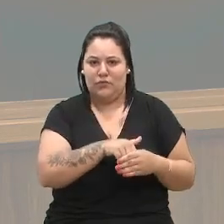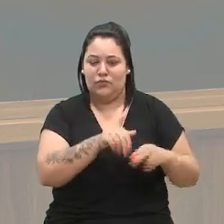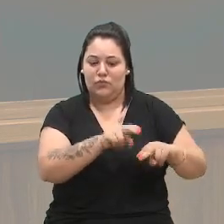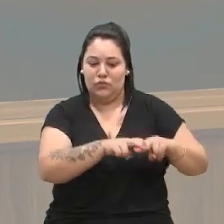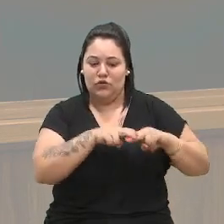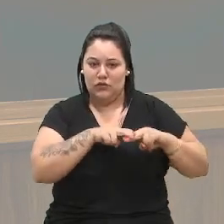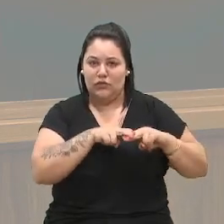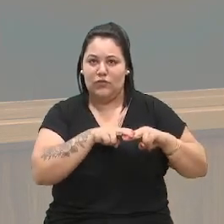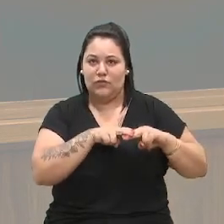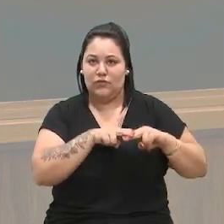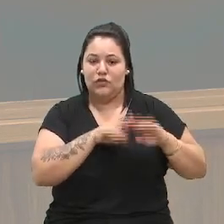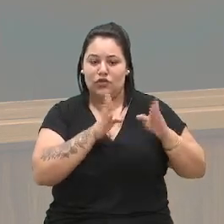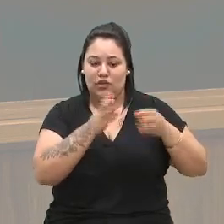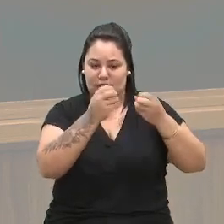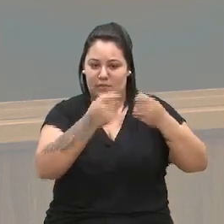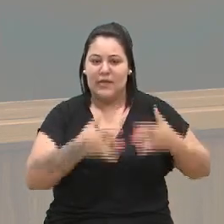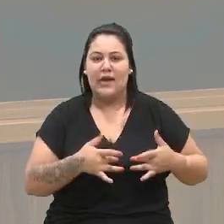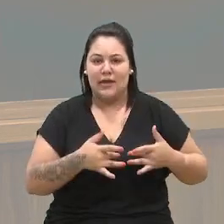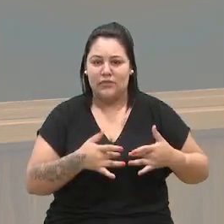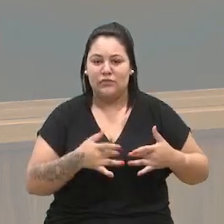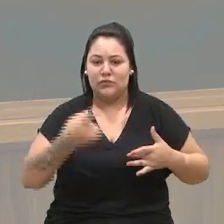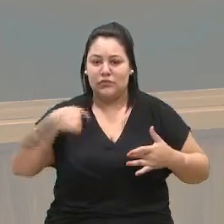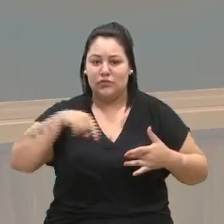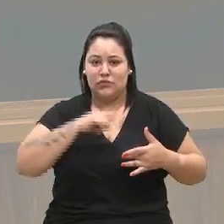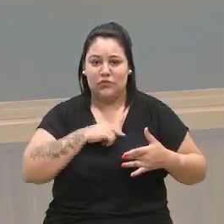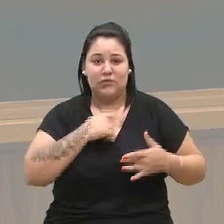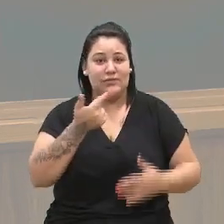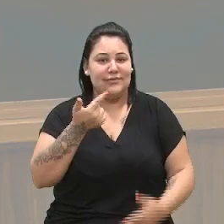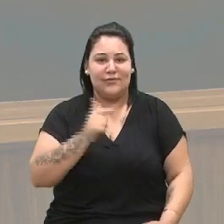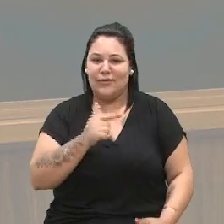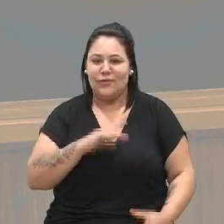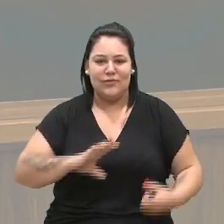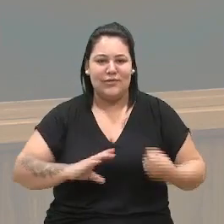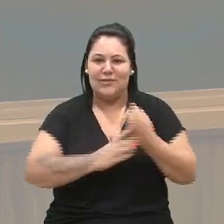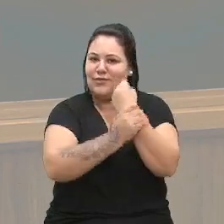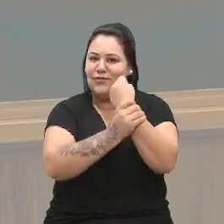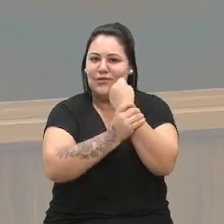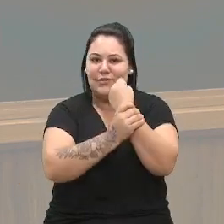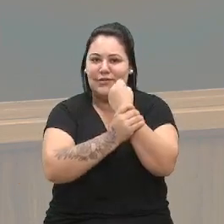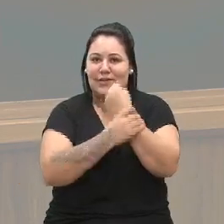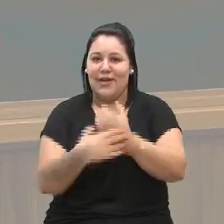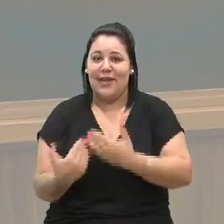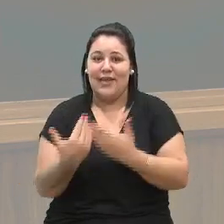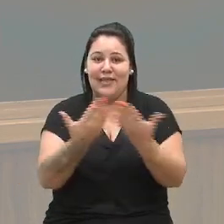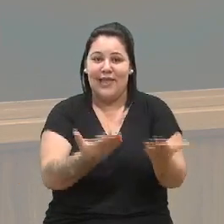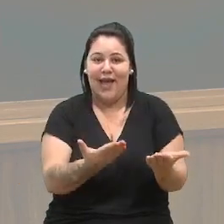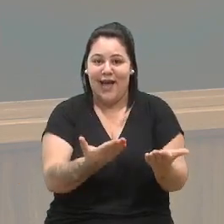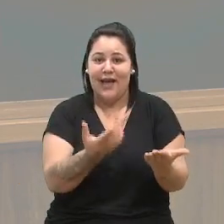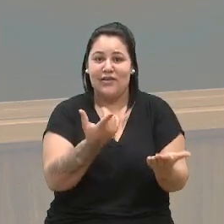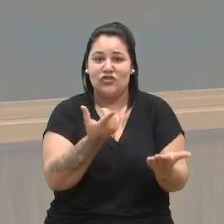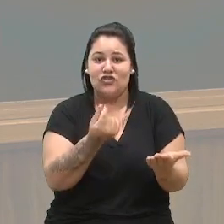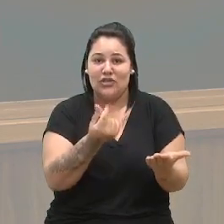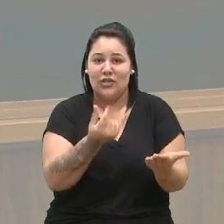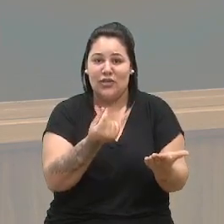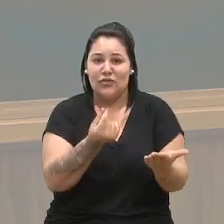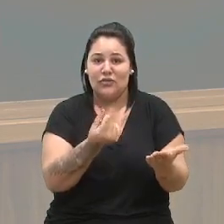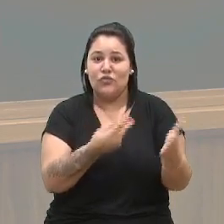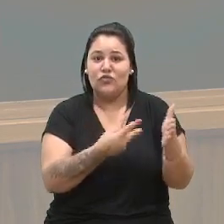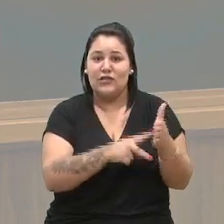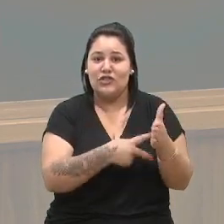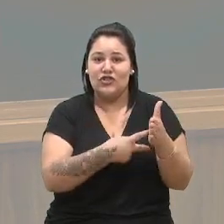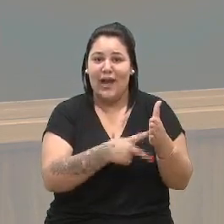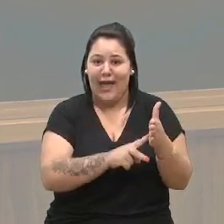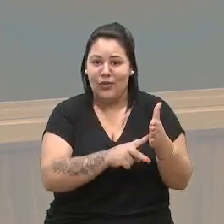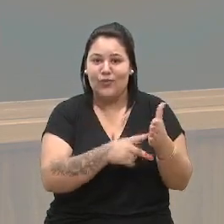função do que já foi colocado, nós não temos segurança em dar um valor para um sindicato,